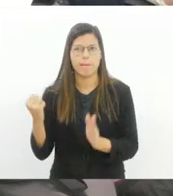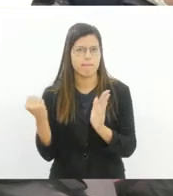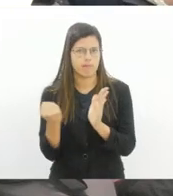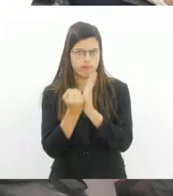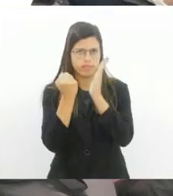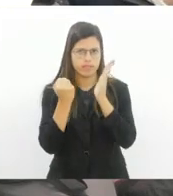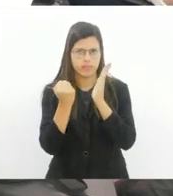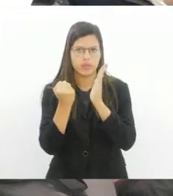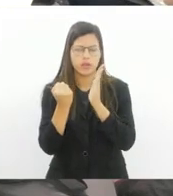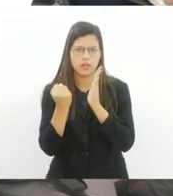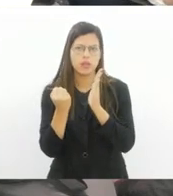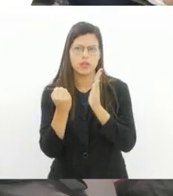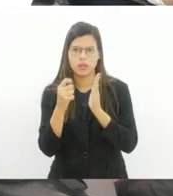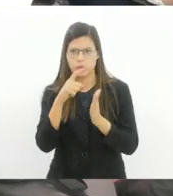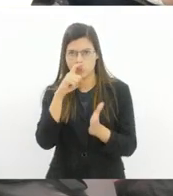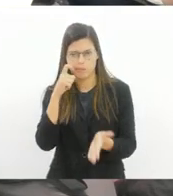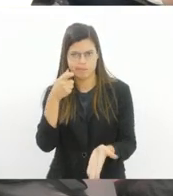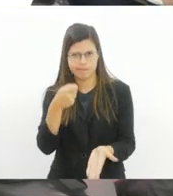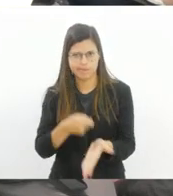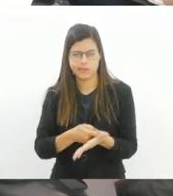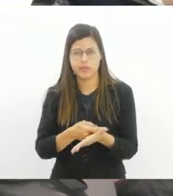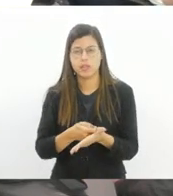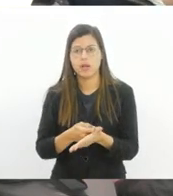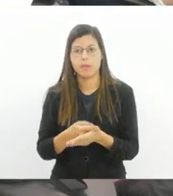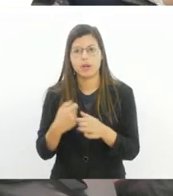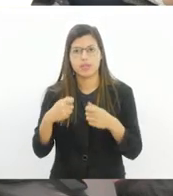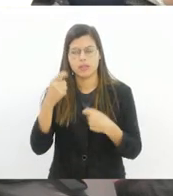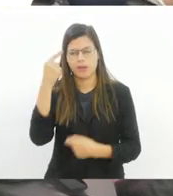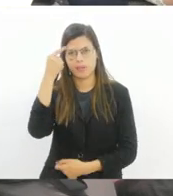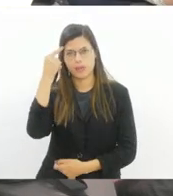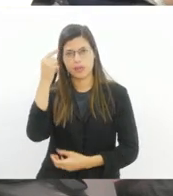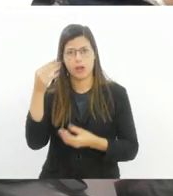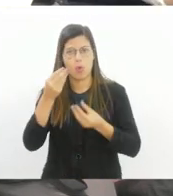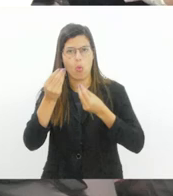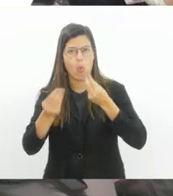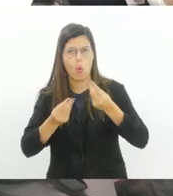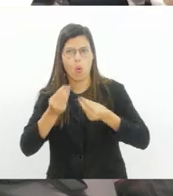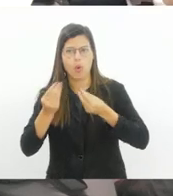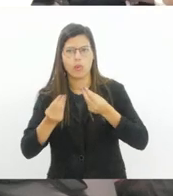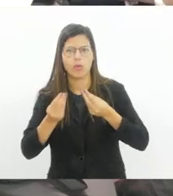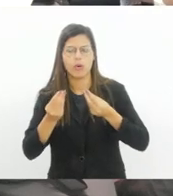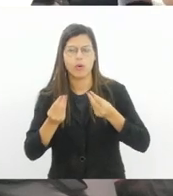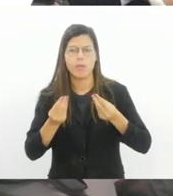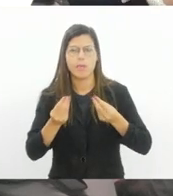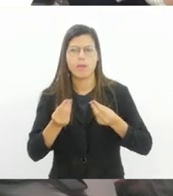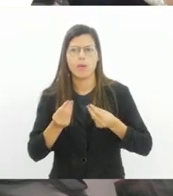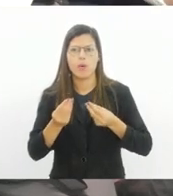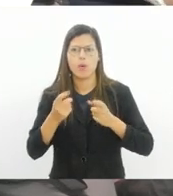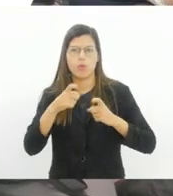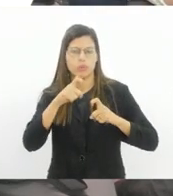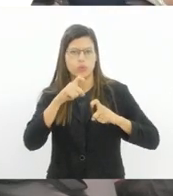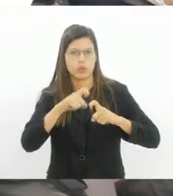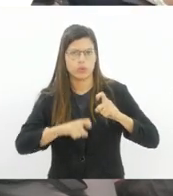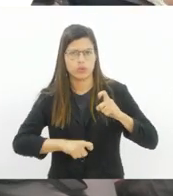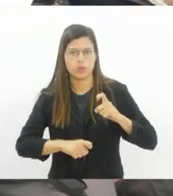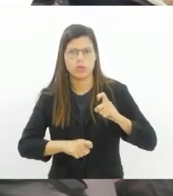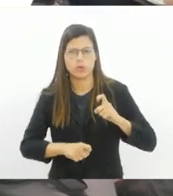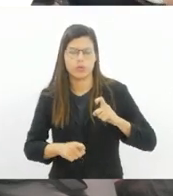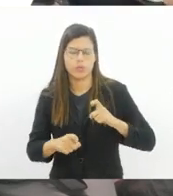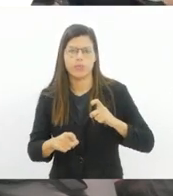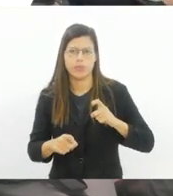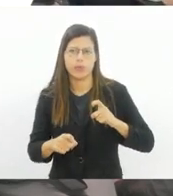marcante aí do patriarcado, e que a gente precisa também pensar em como essas duas, seja o estupro consumado,